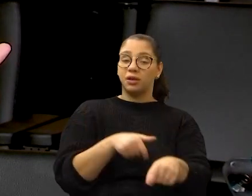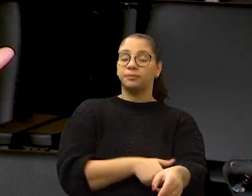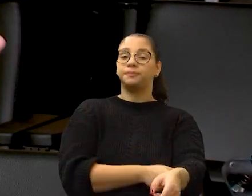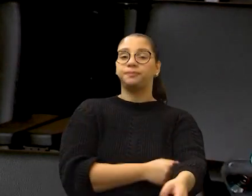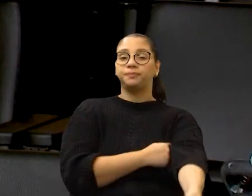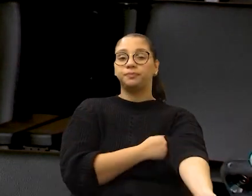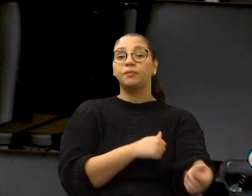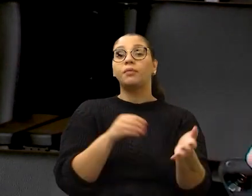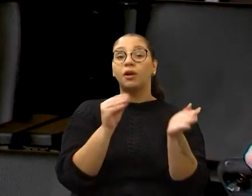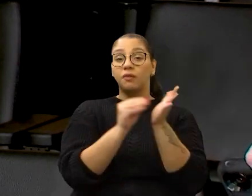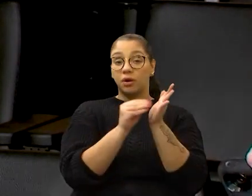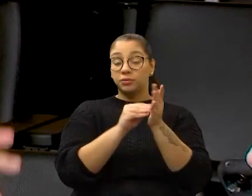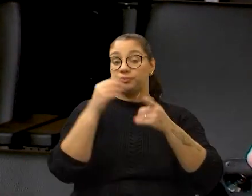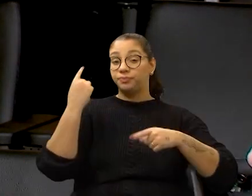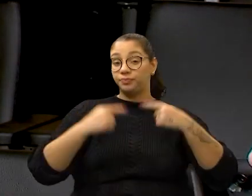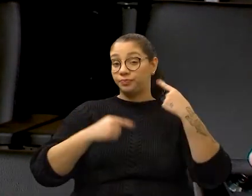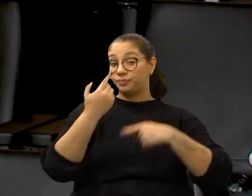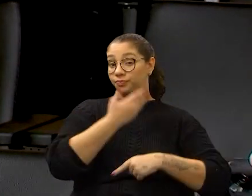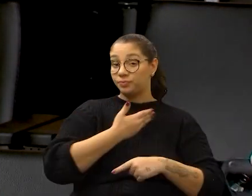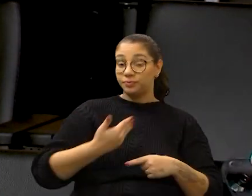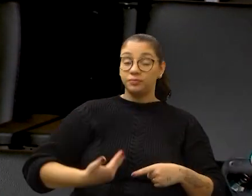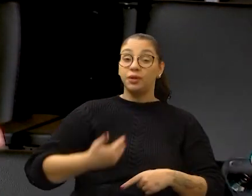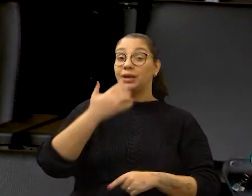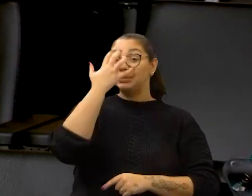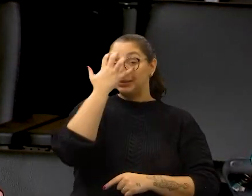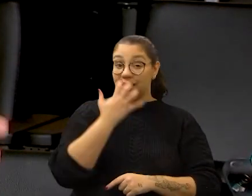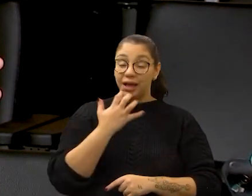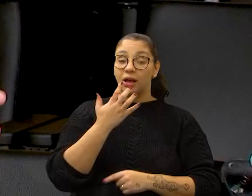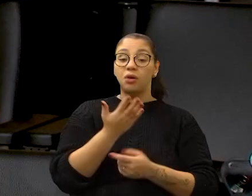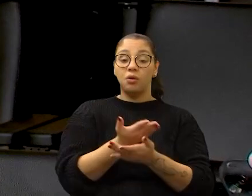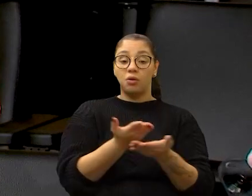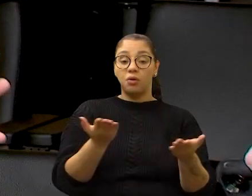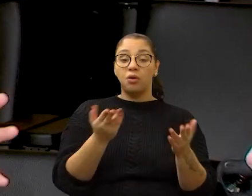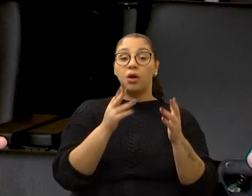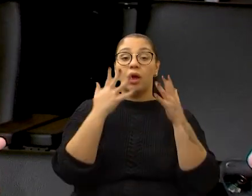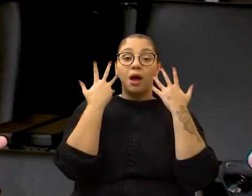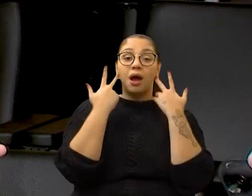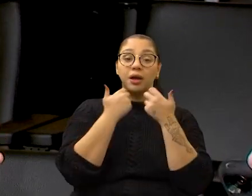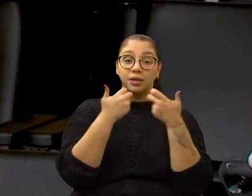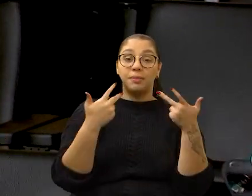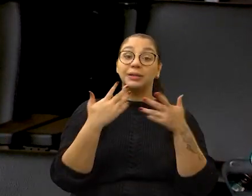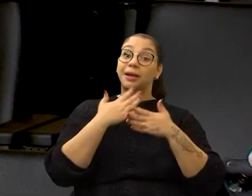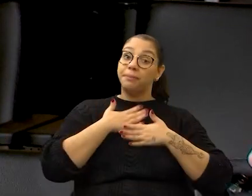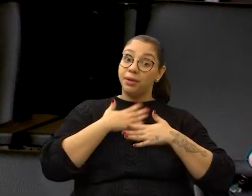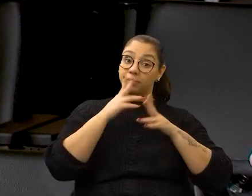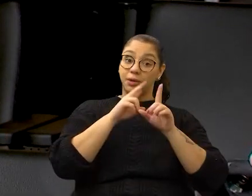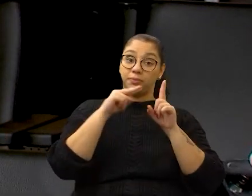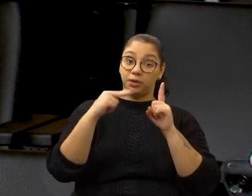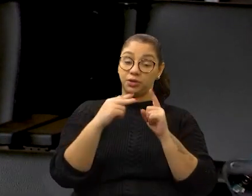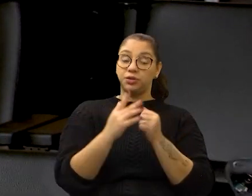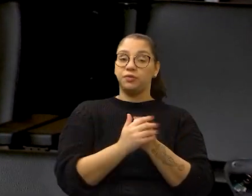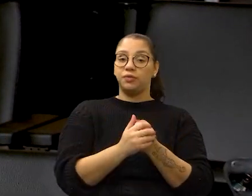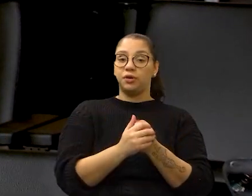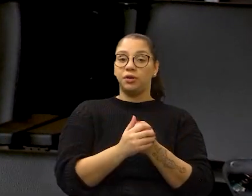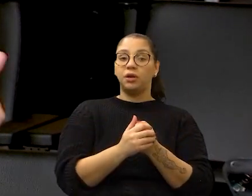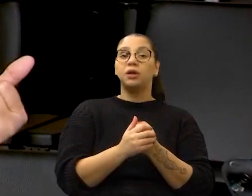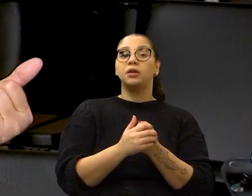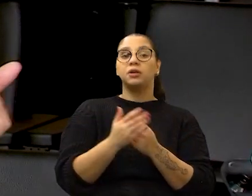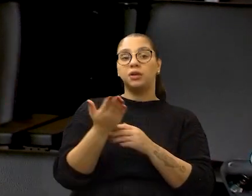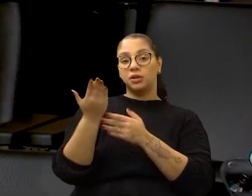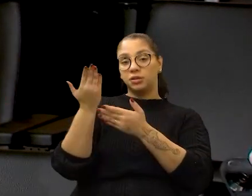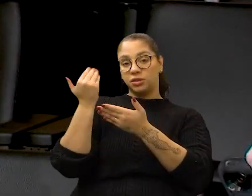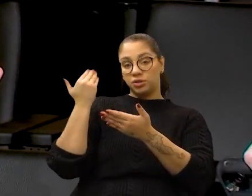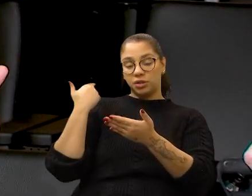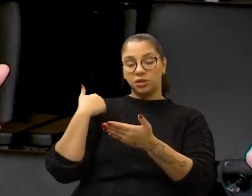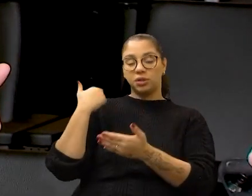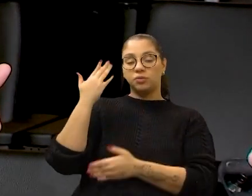Né? Faltam políticas públicas sérias para a questão do animal, no meu ponto de vista. Né? Tanto que